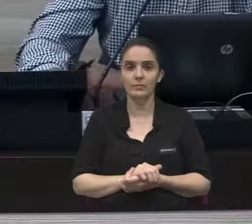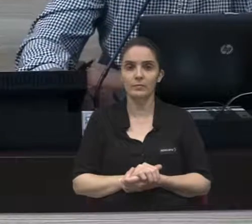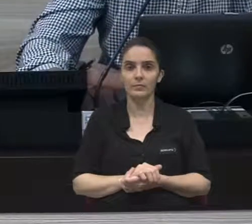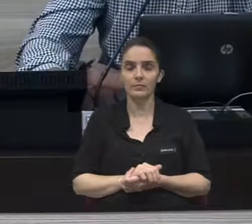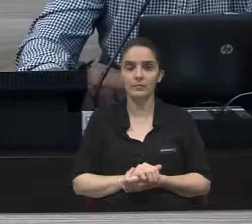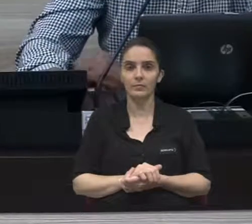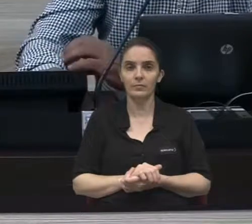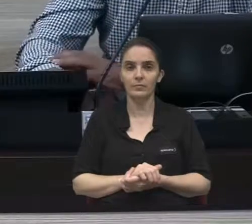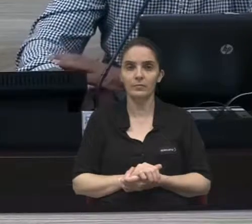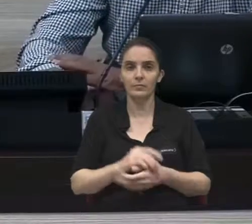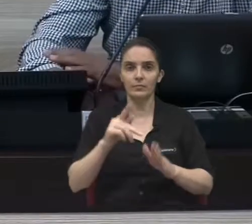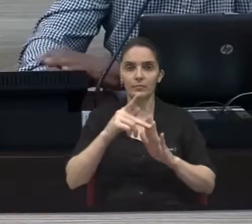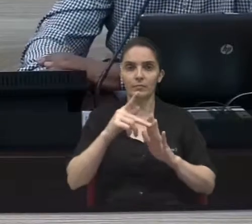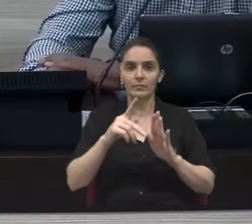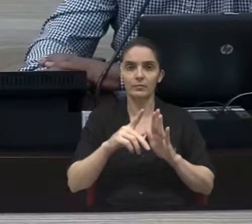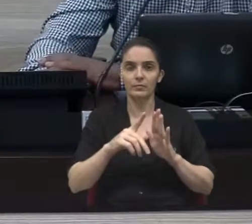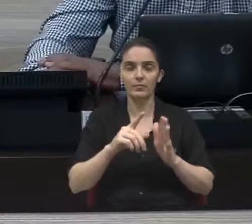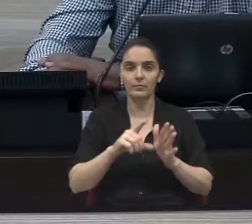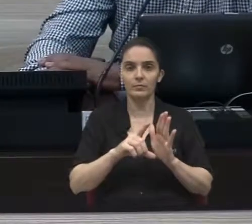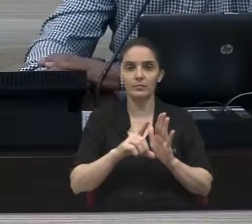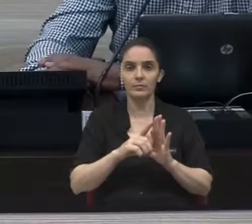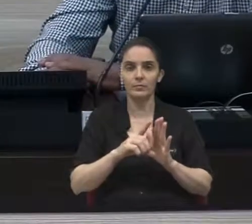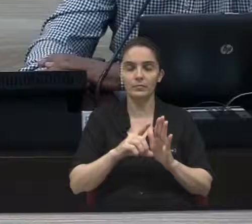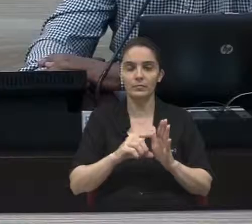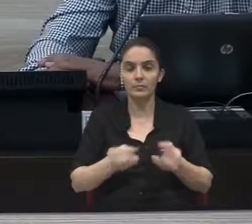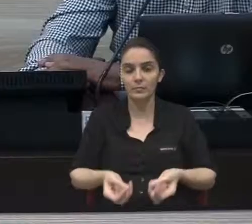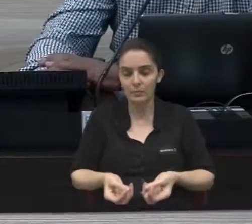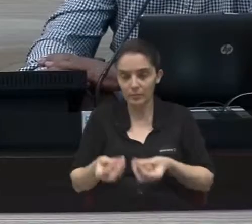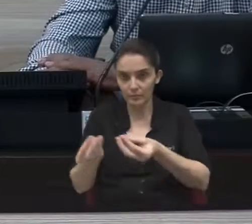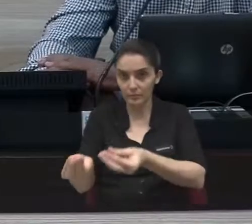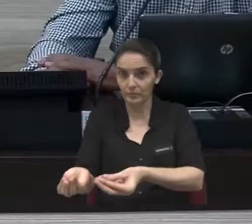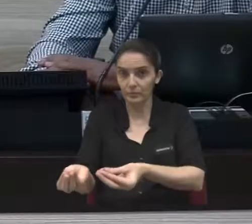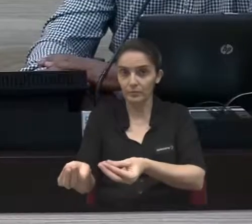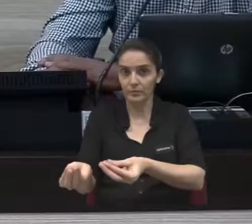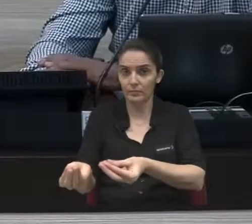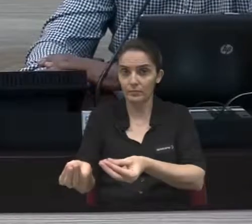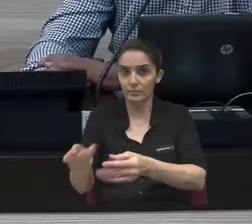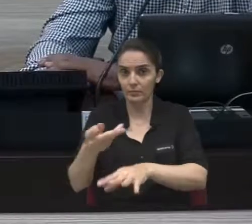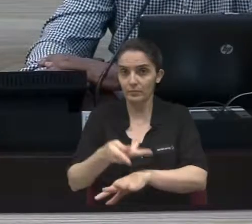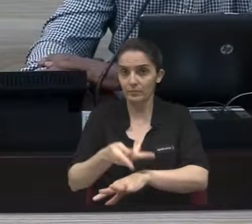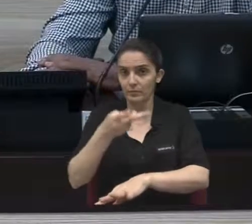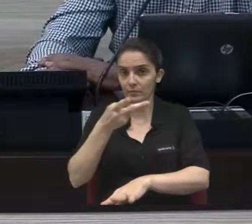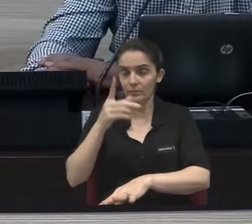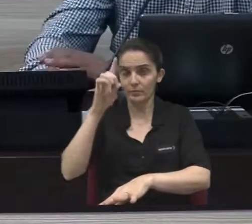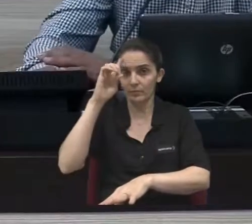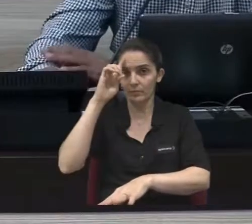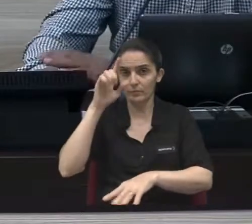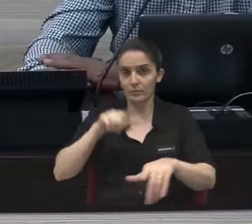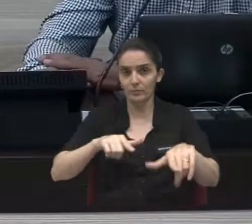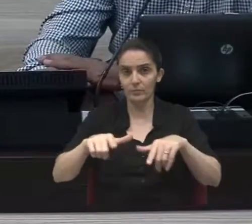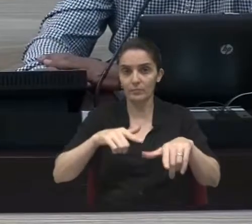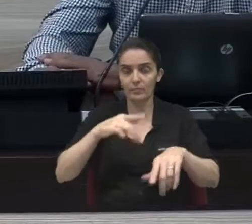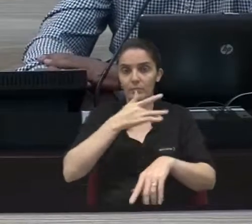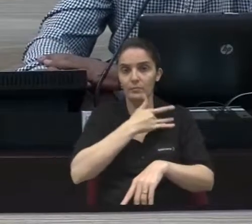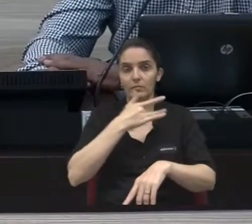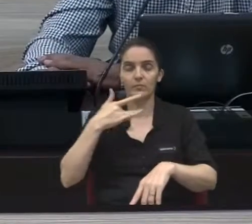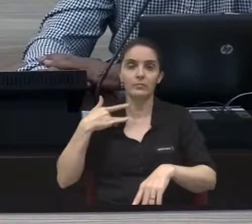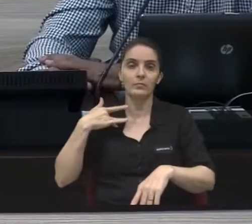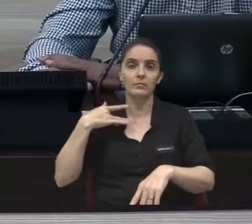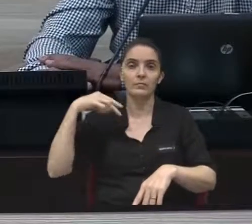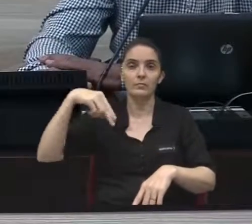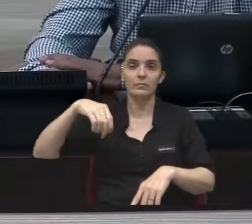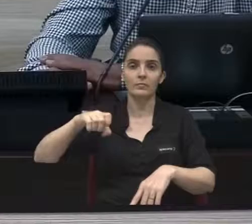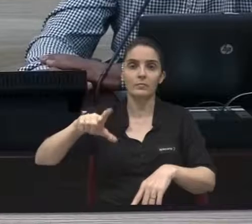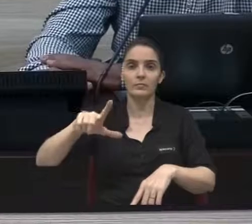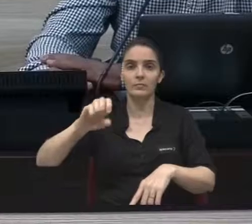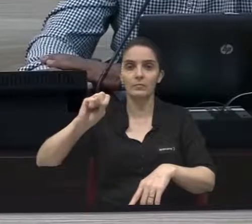Projeto de decreto que concede o Prêmio Dia do Trabalhador da Saúde, Dr. Nelson Madri, nos termos da resolução